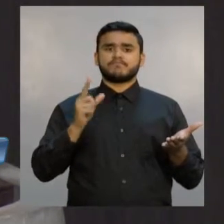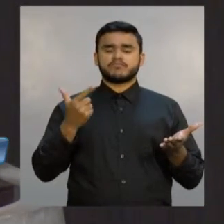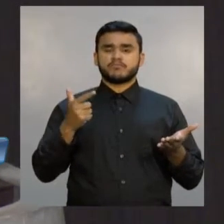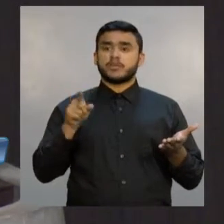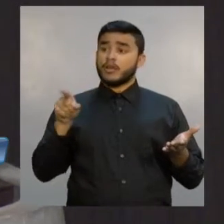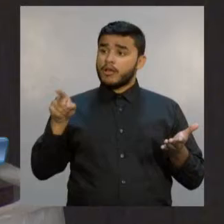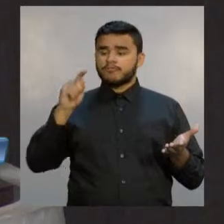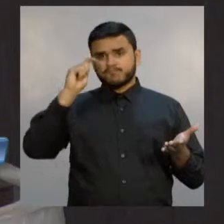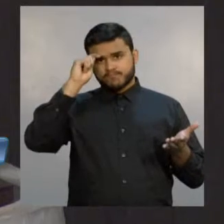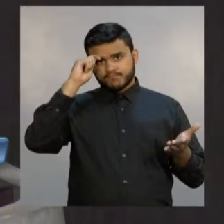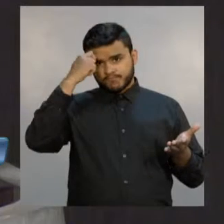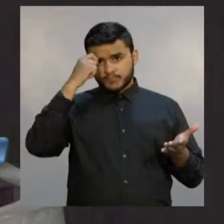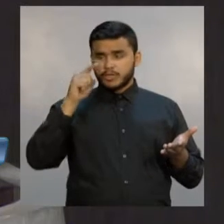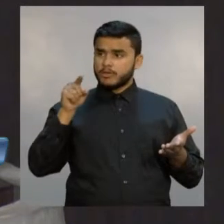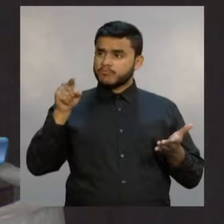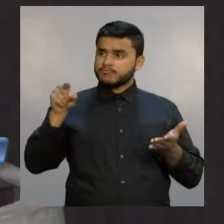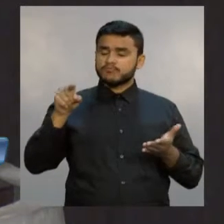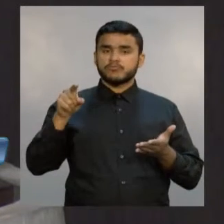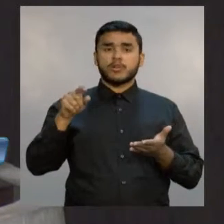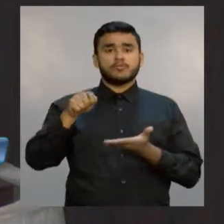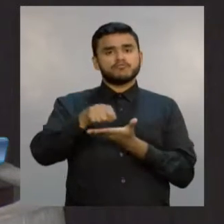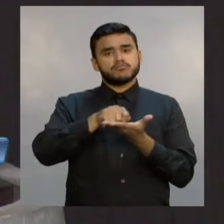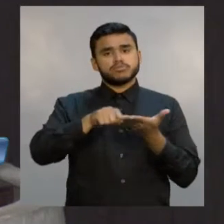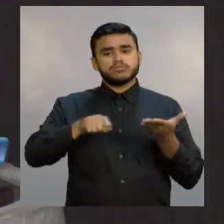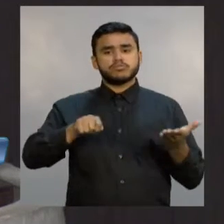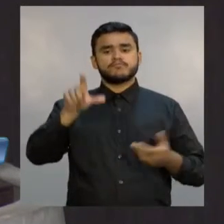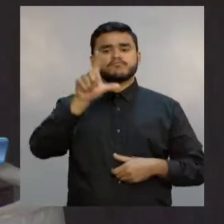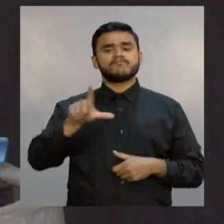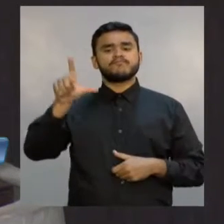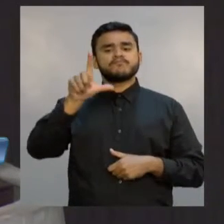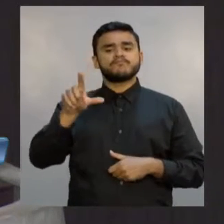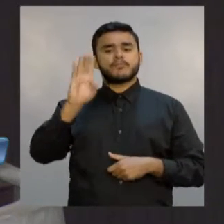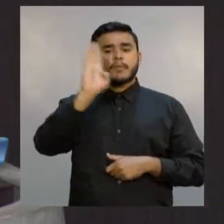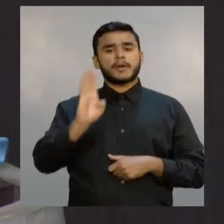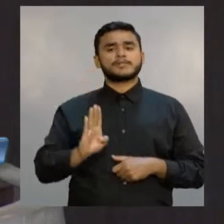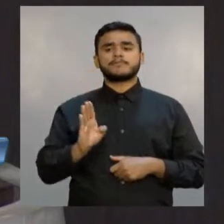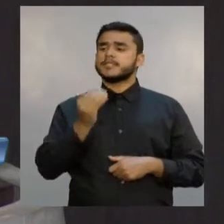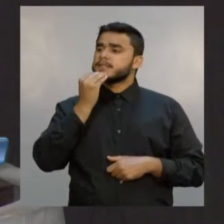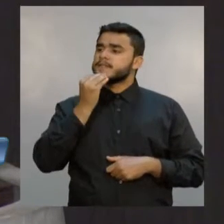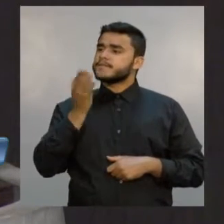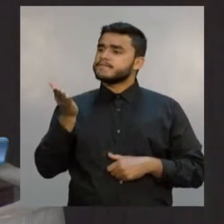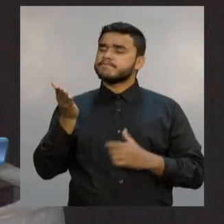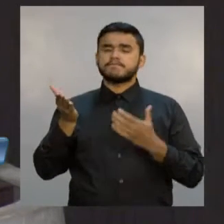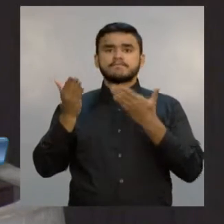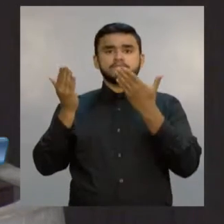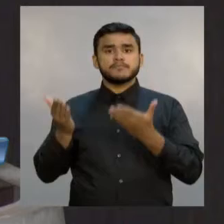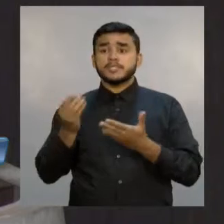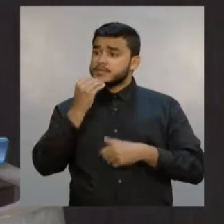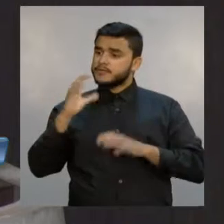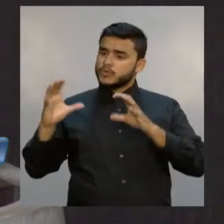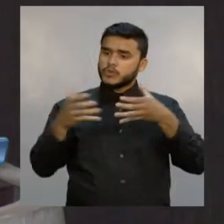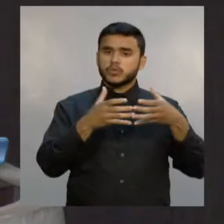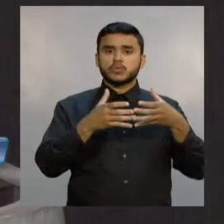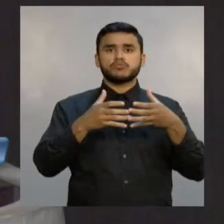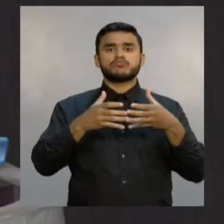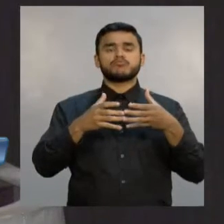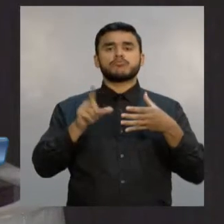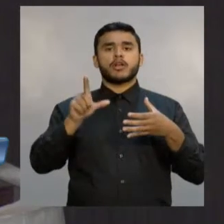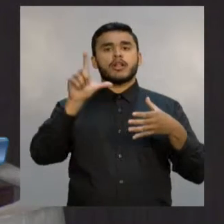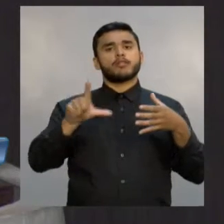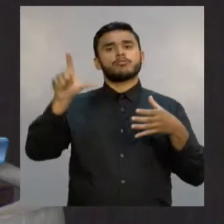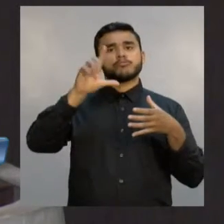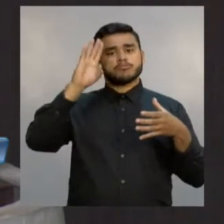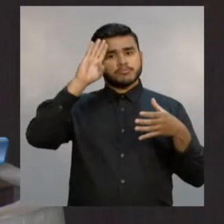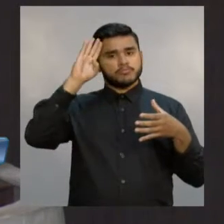negra da literatura brasileira, que deveria estar também na Academia Brasileira de Letras,